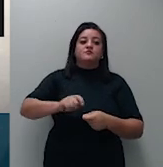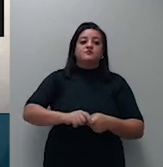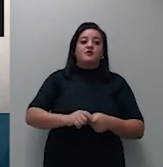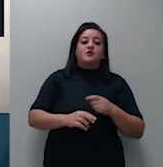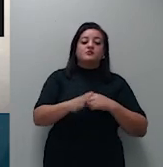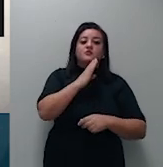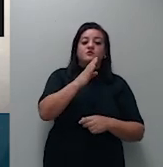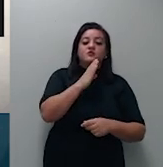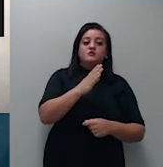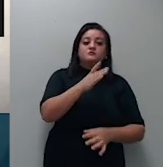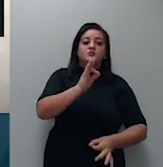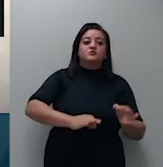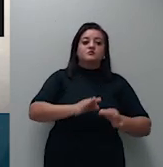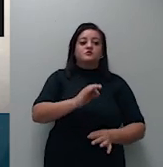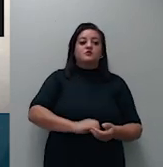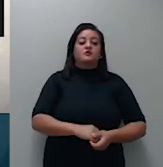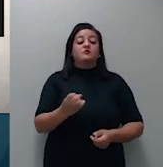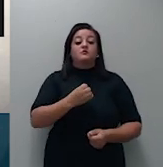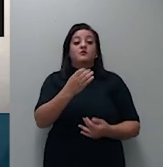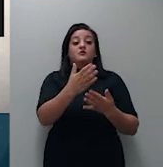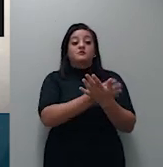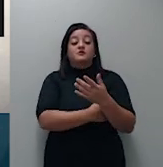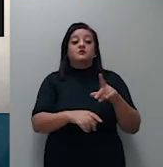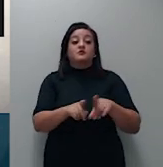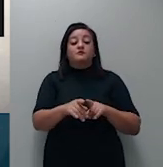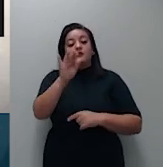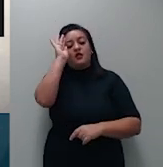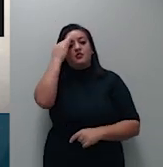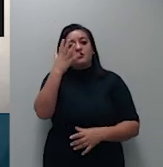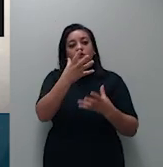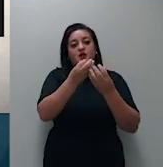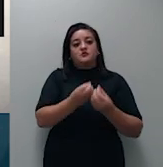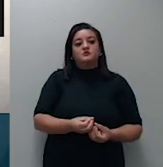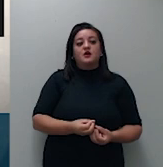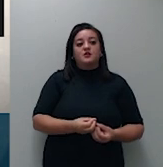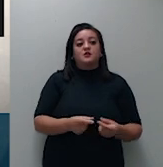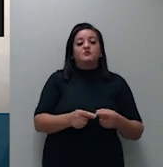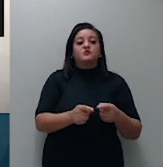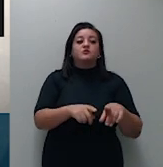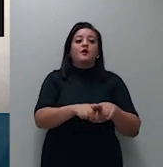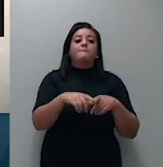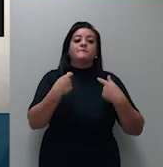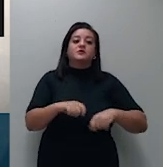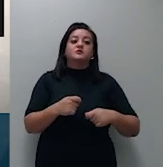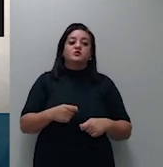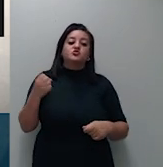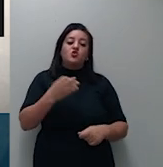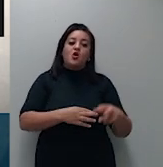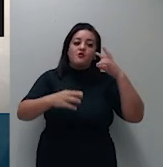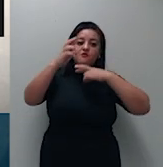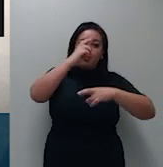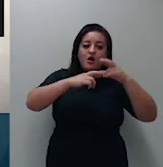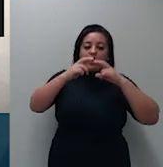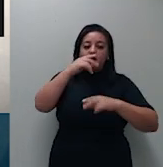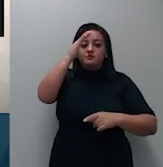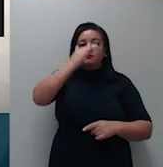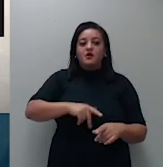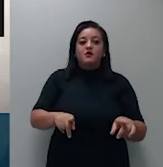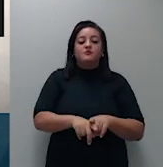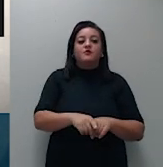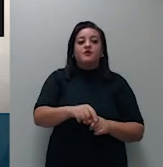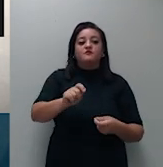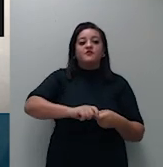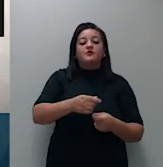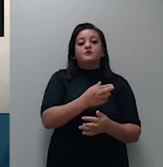submetidas a são especial no tocante a prescrição entendeu que o acolhimento da pretensão demandaria o reexame de fatos e provas